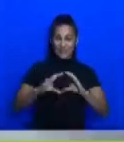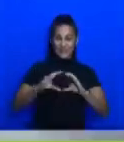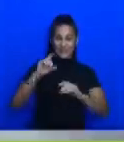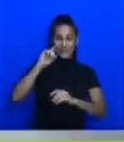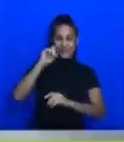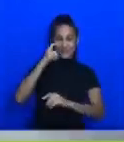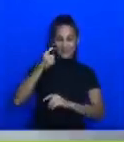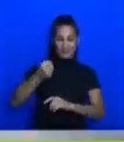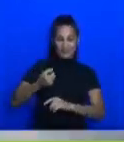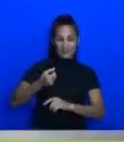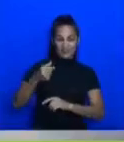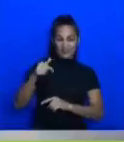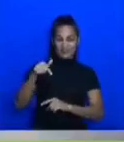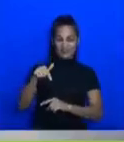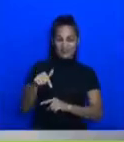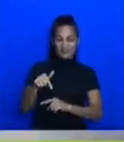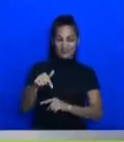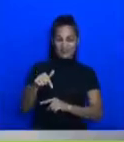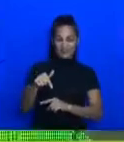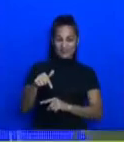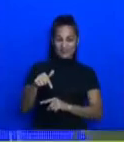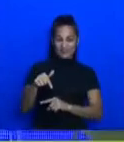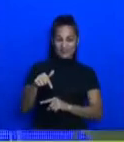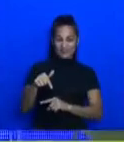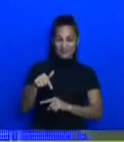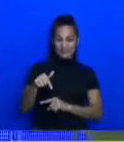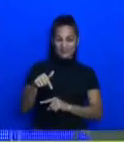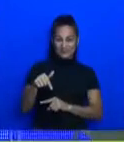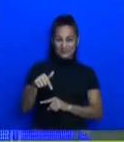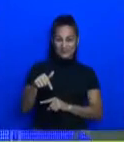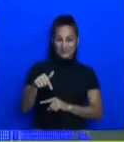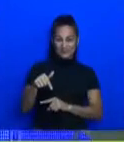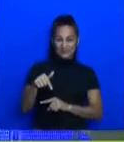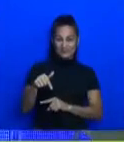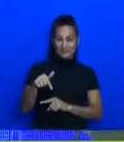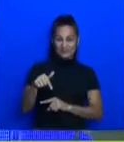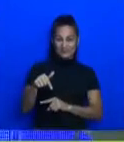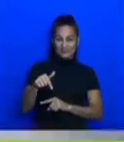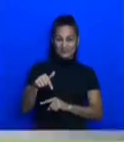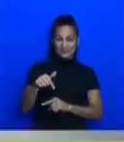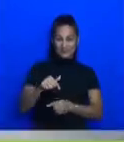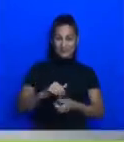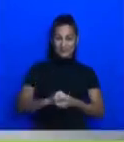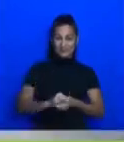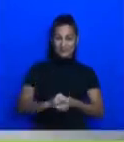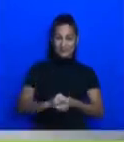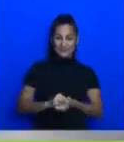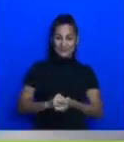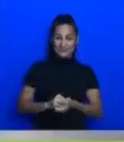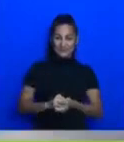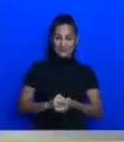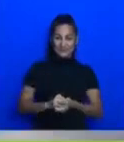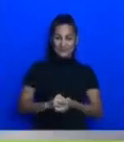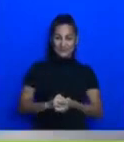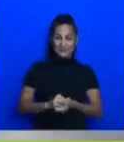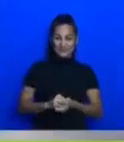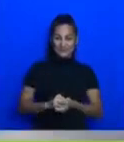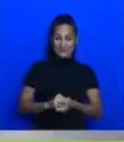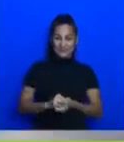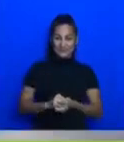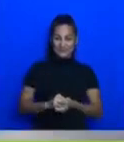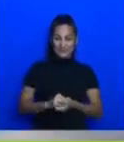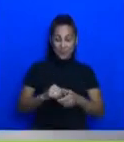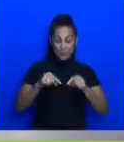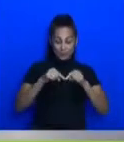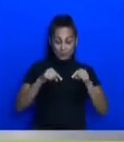Bola preta, número 7. Maria, nossa garota da sorte, apresentando, você conferindo